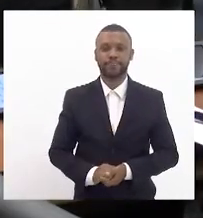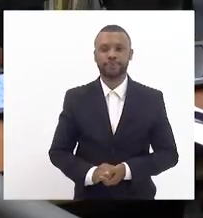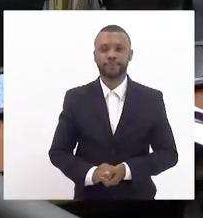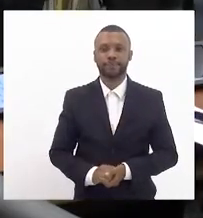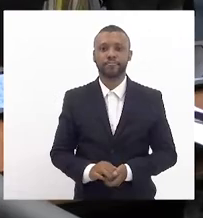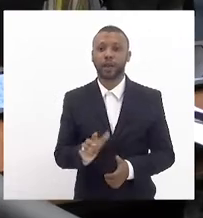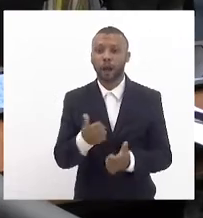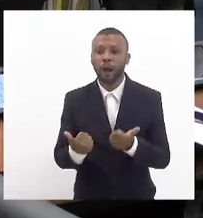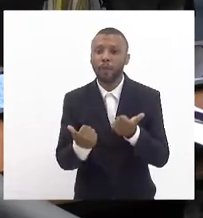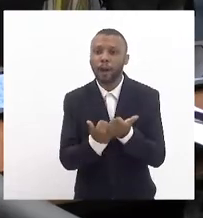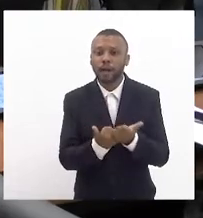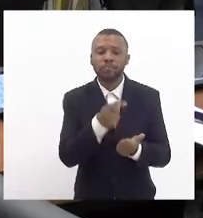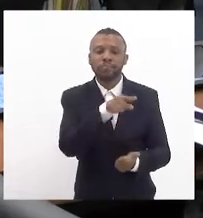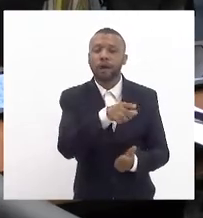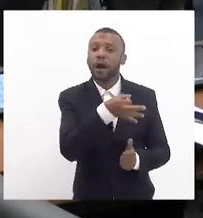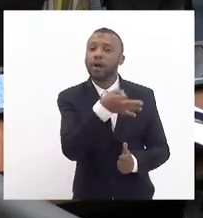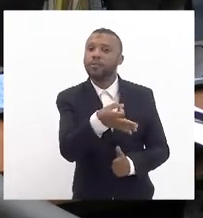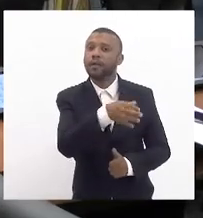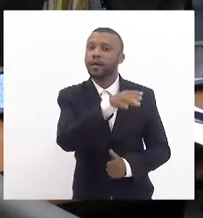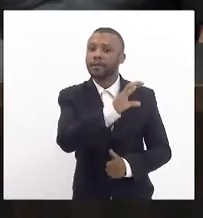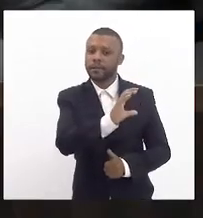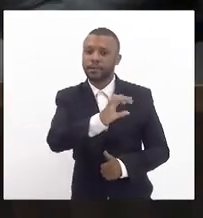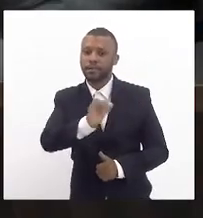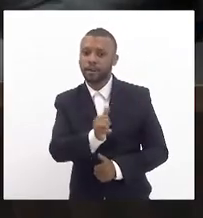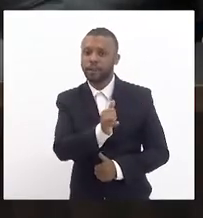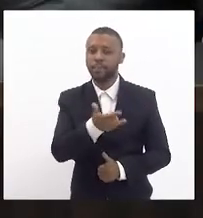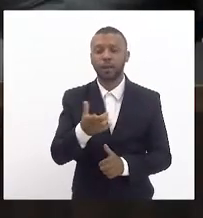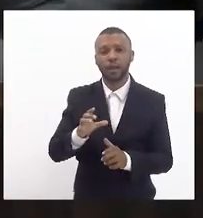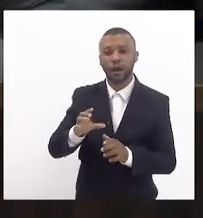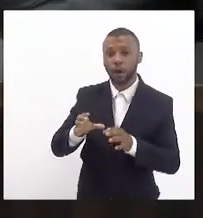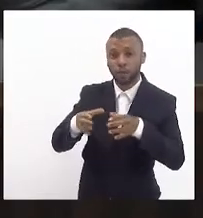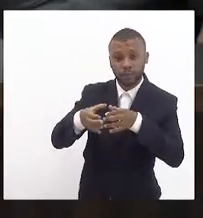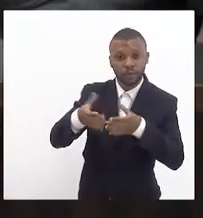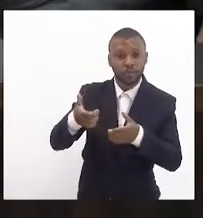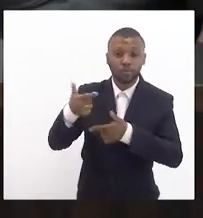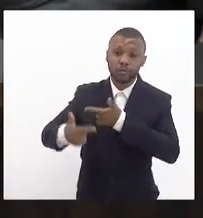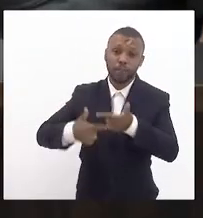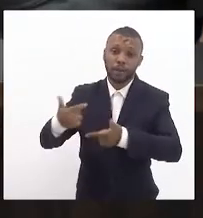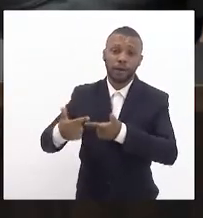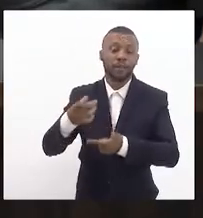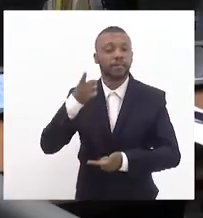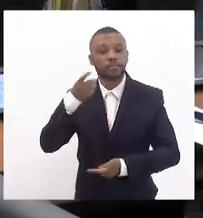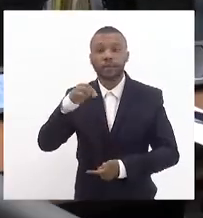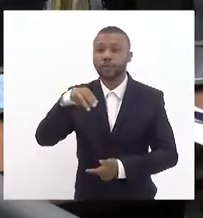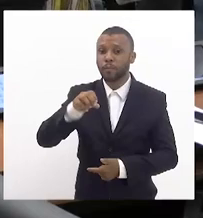Acompanho o substitutivo da CCJ. Pela Comissão de Trabalho, deputada Mônica Francisco.